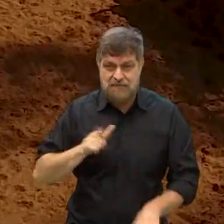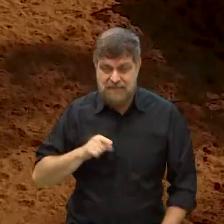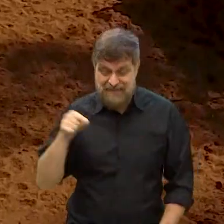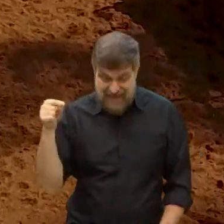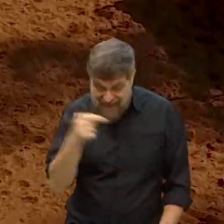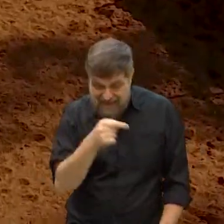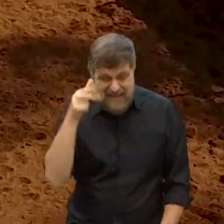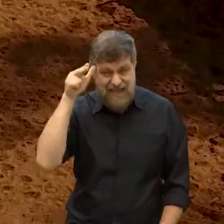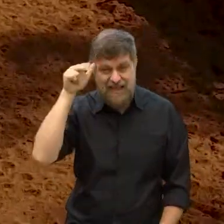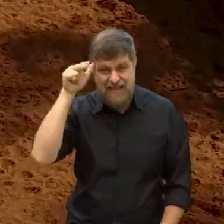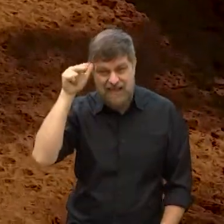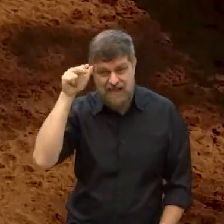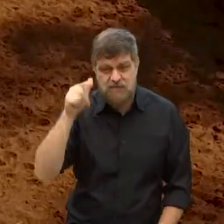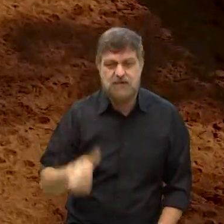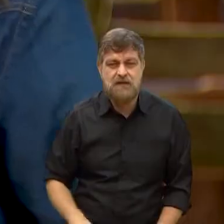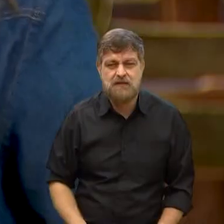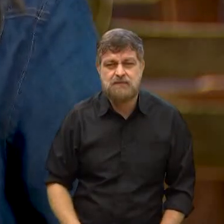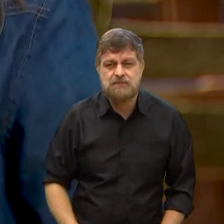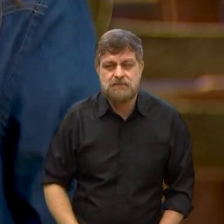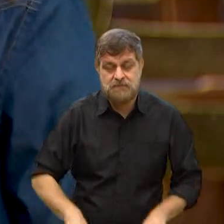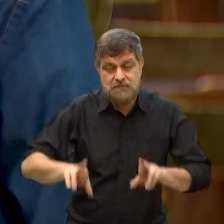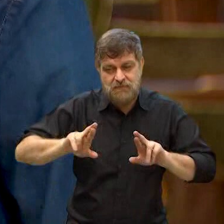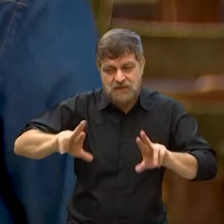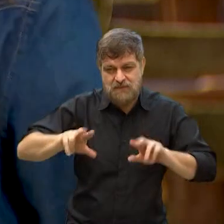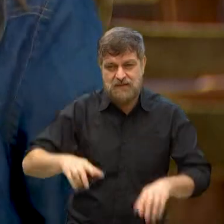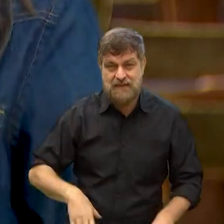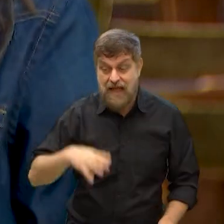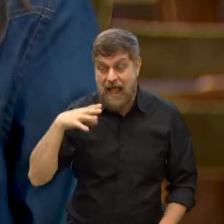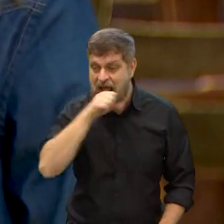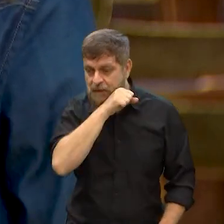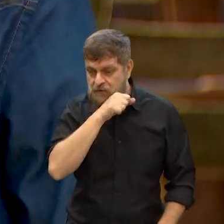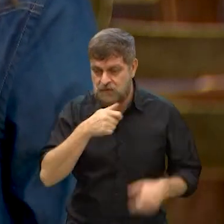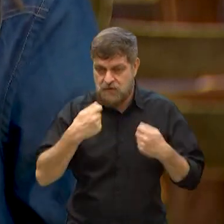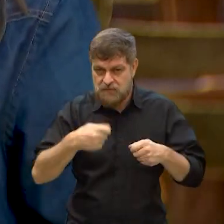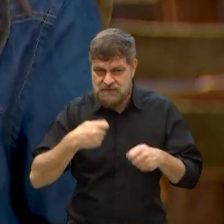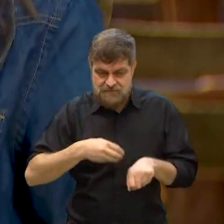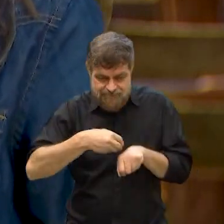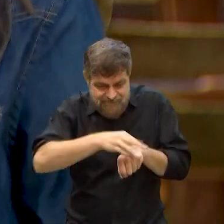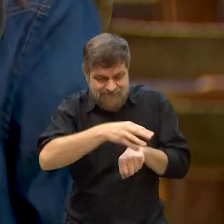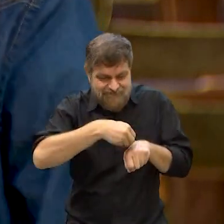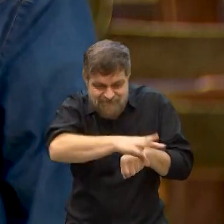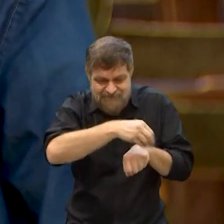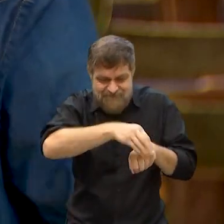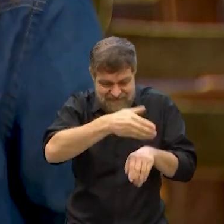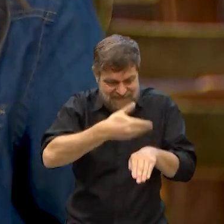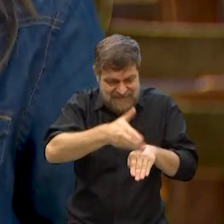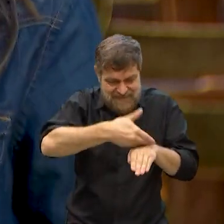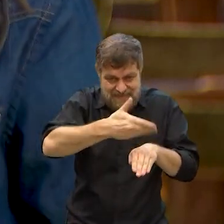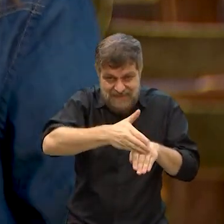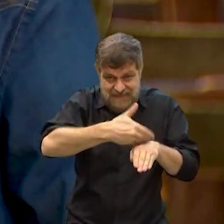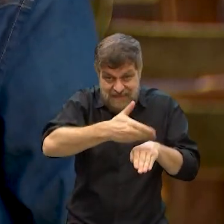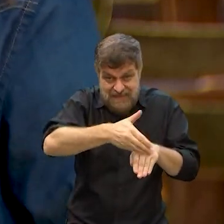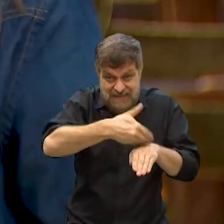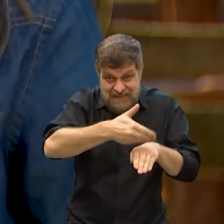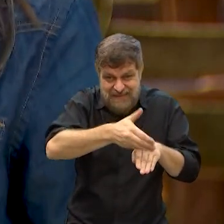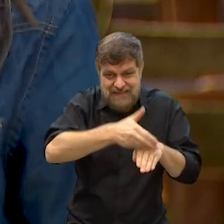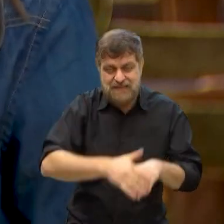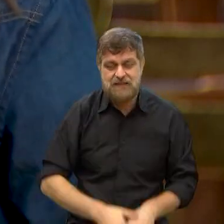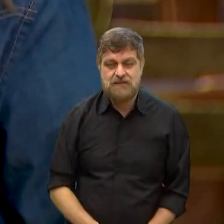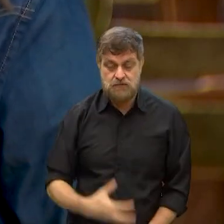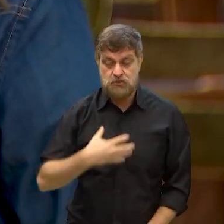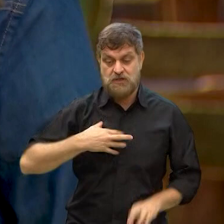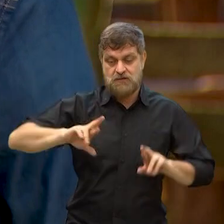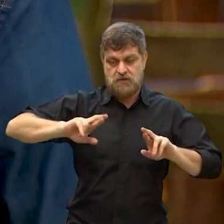entendam, entende sim. Mas são os cavalos que eles buscam, eles entendem mais rápido, então você tem que ir até mais rápido